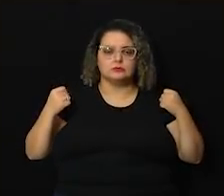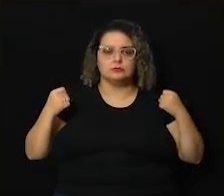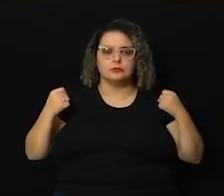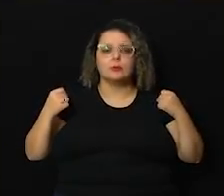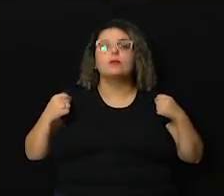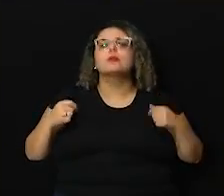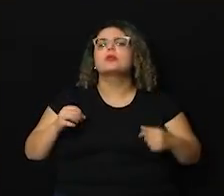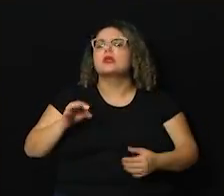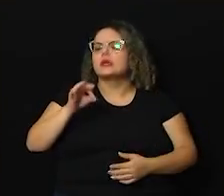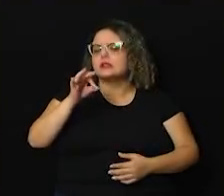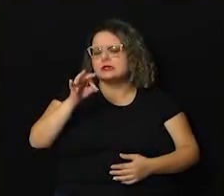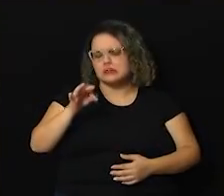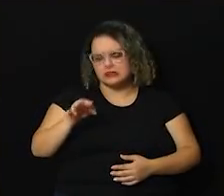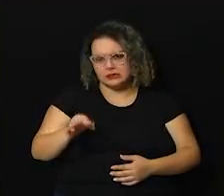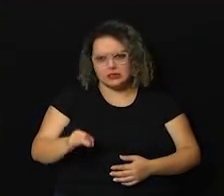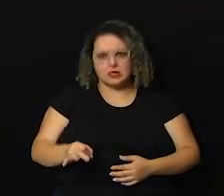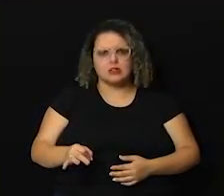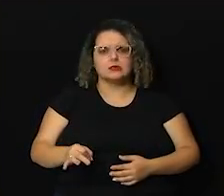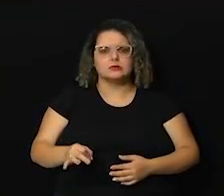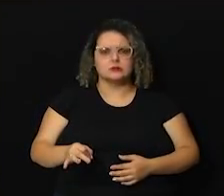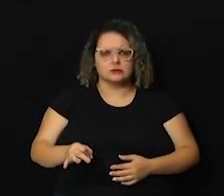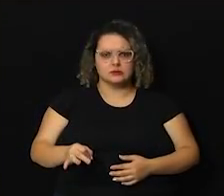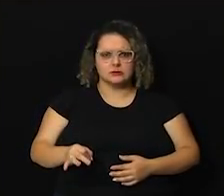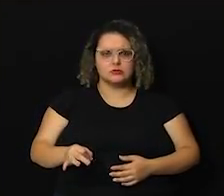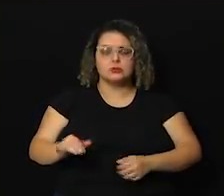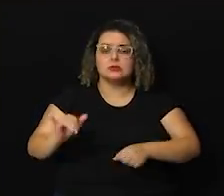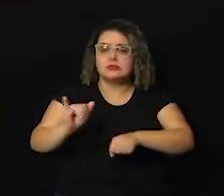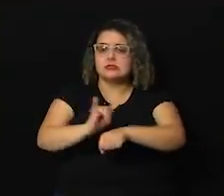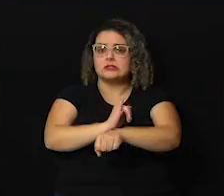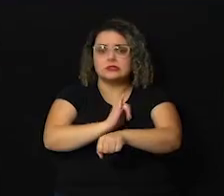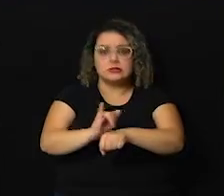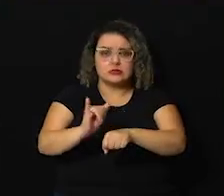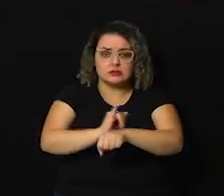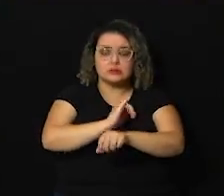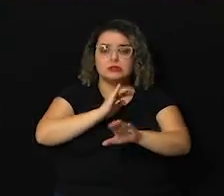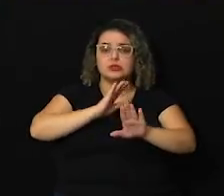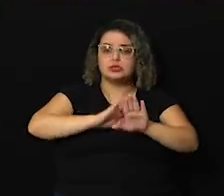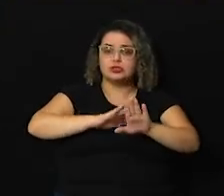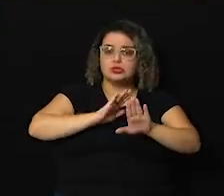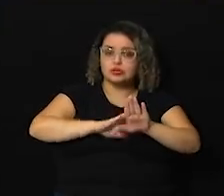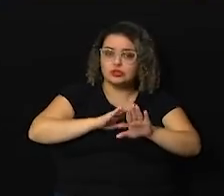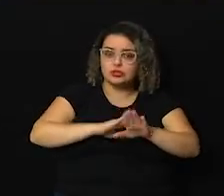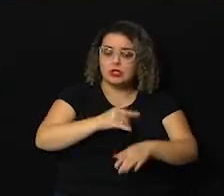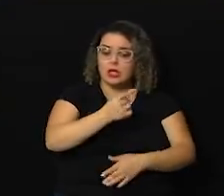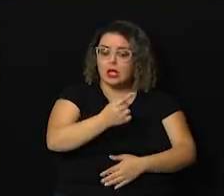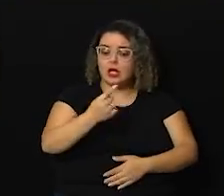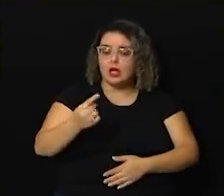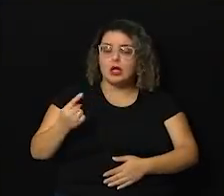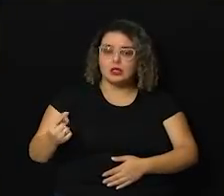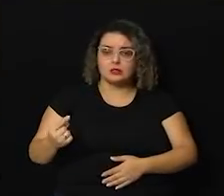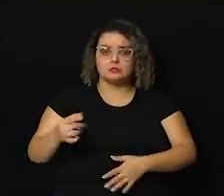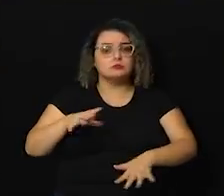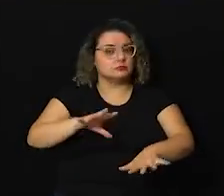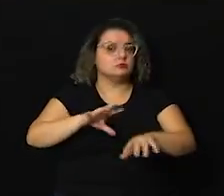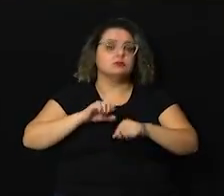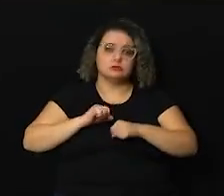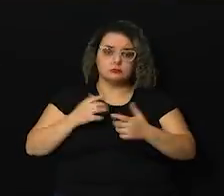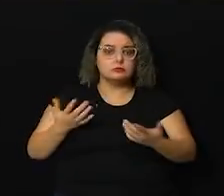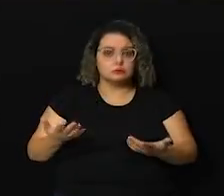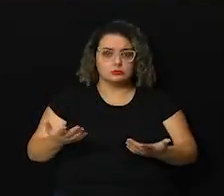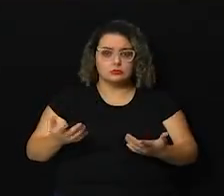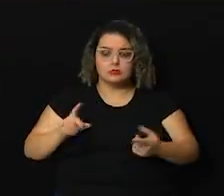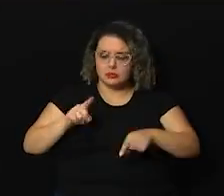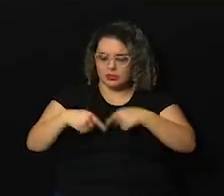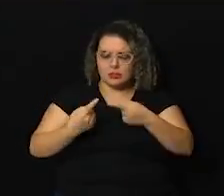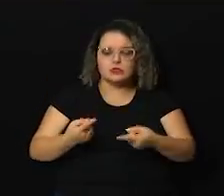física é, sem dúvida nenhuma, uma das estratégias ativas que cada indivíduo pode adotar, além de